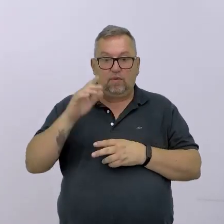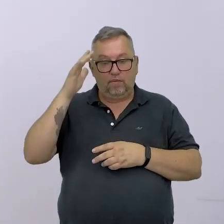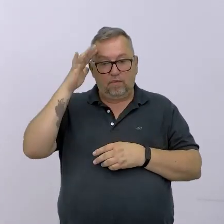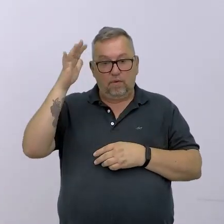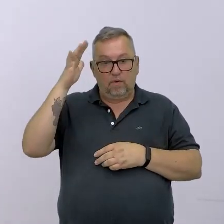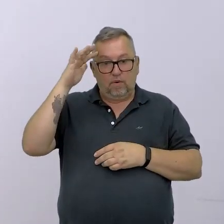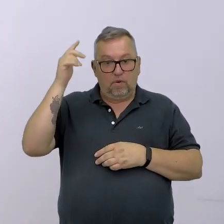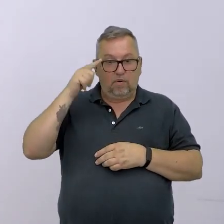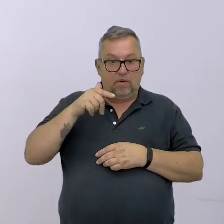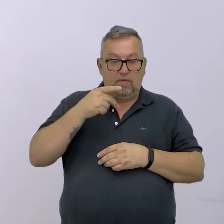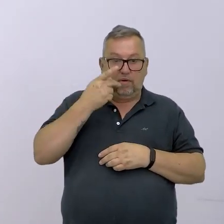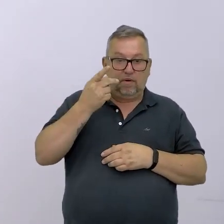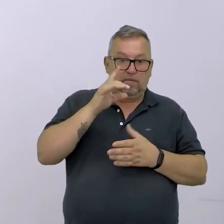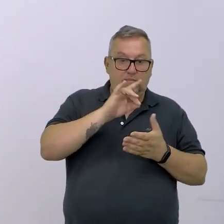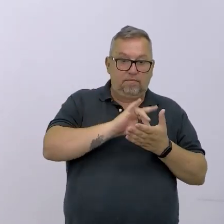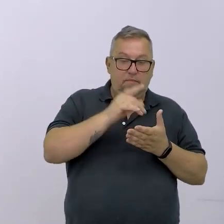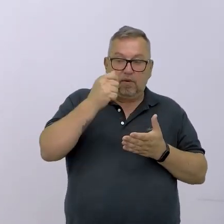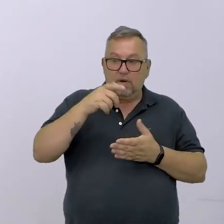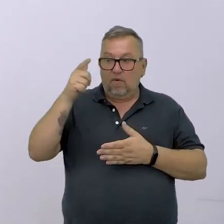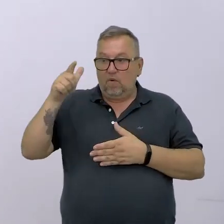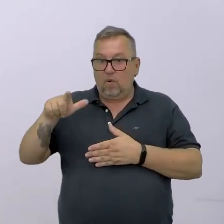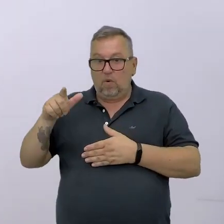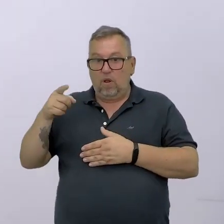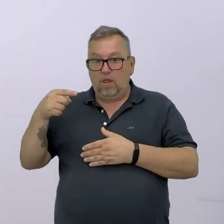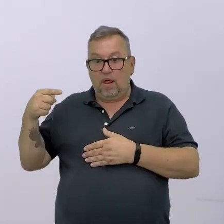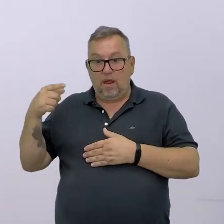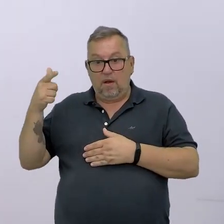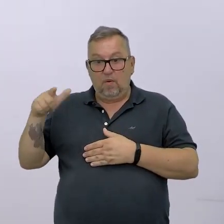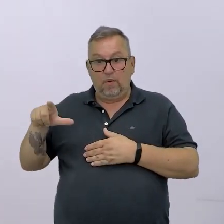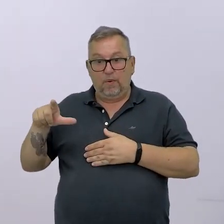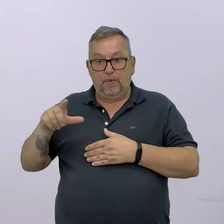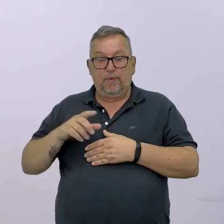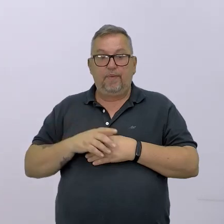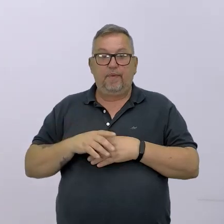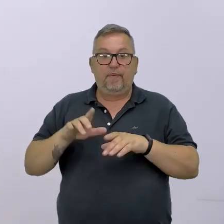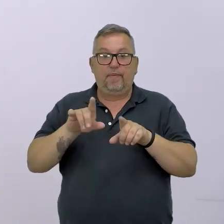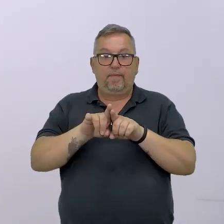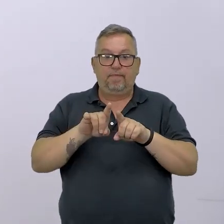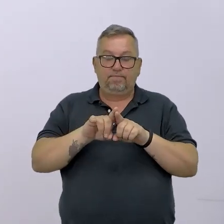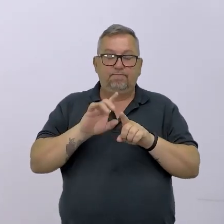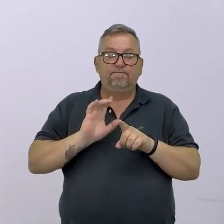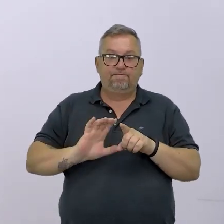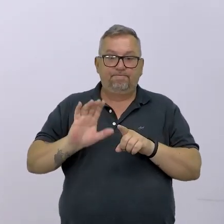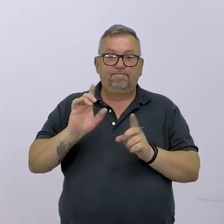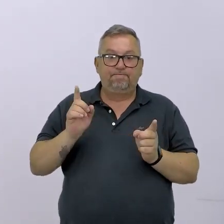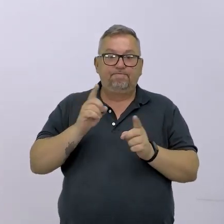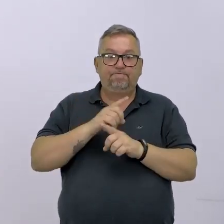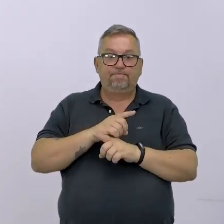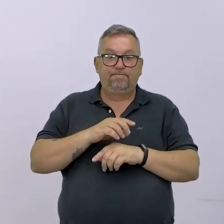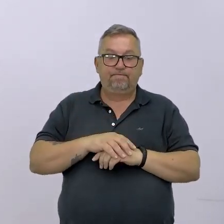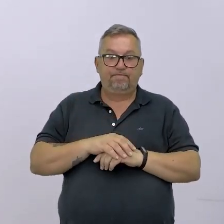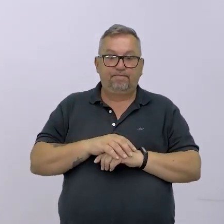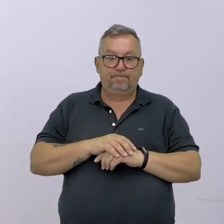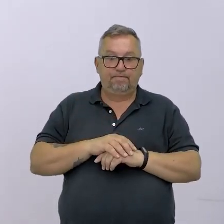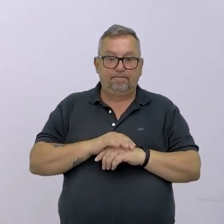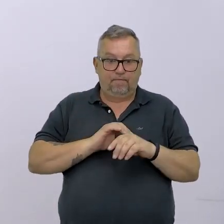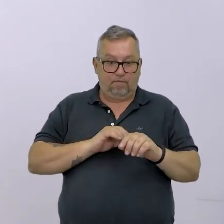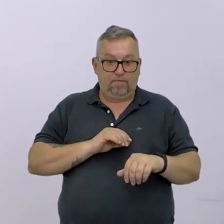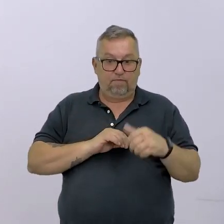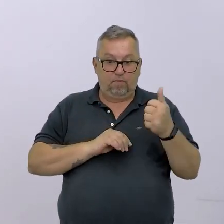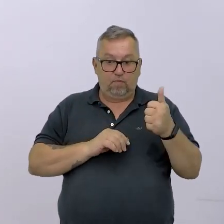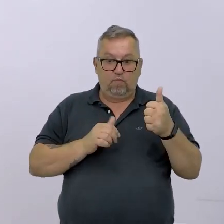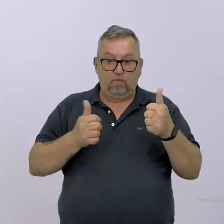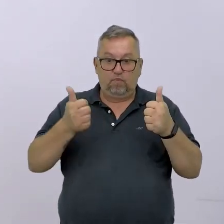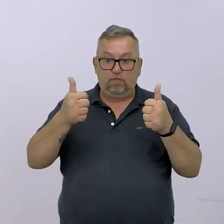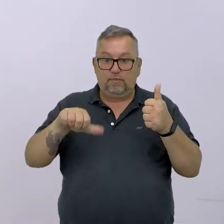para afirmar um lado precisavam negar o outro, e vice-versa também, né? Então aqueles que aderiam